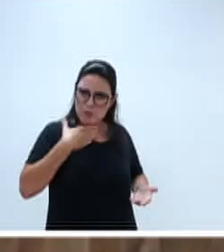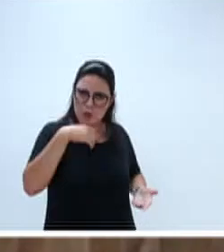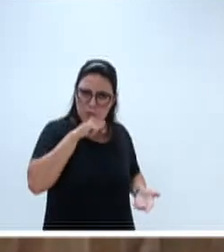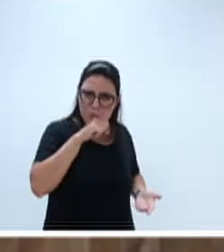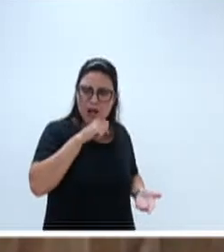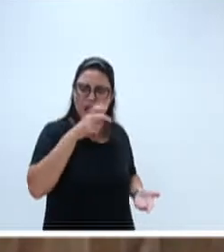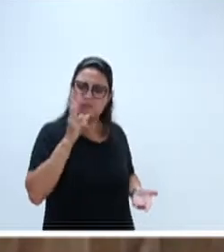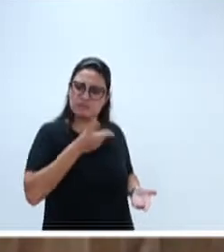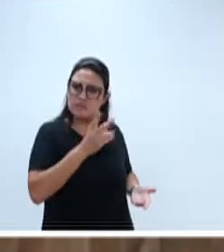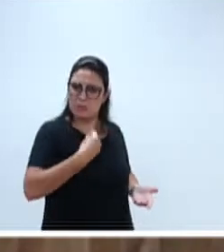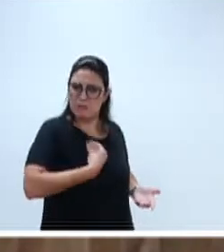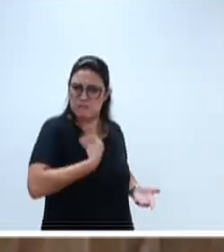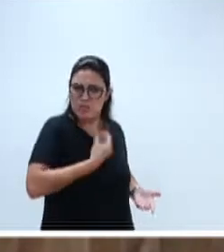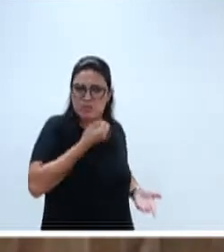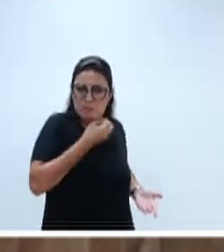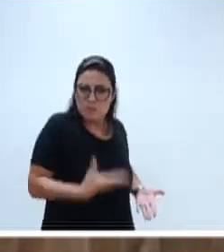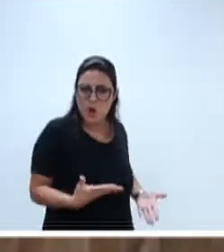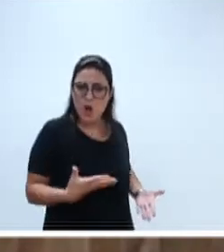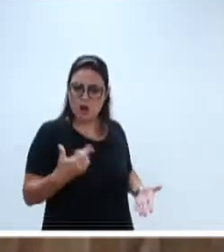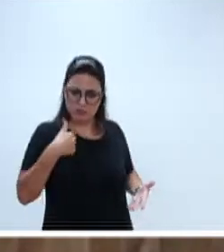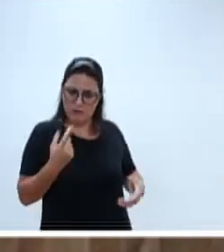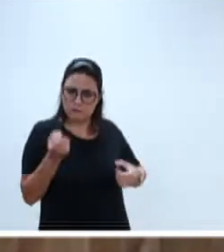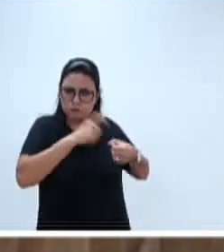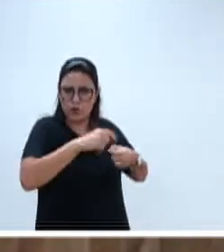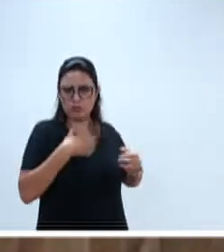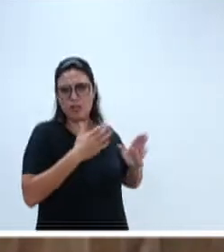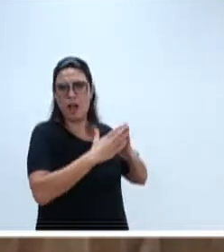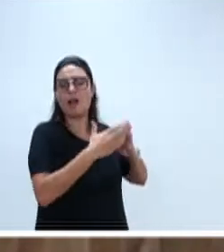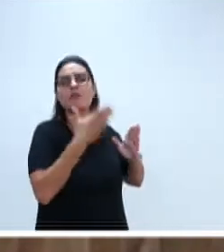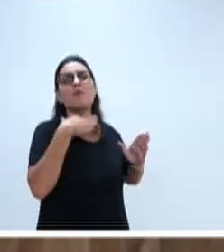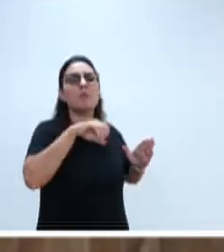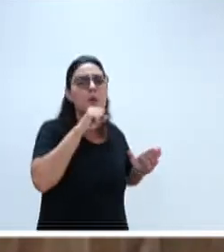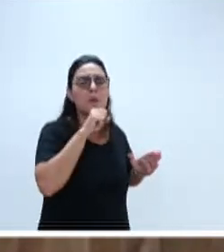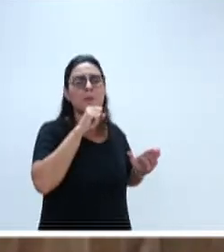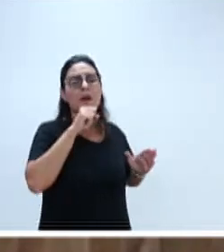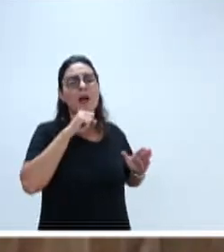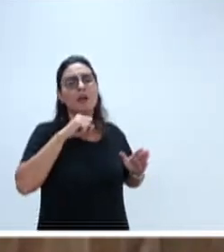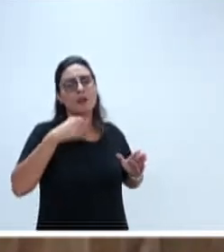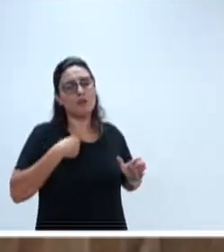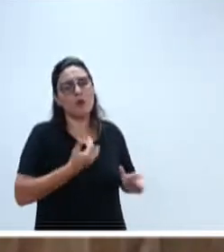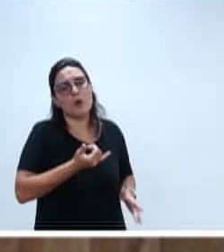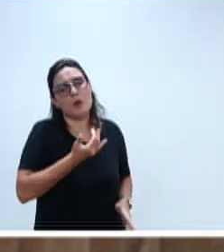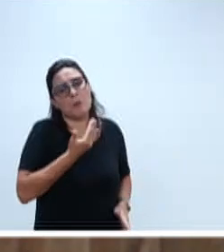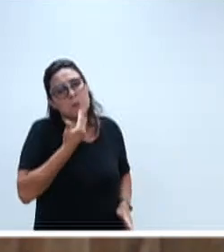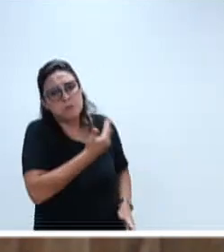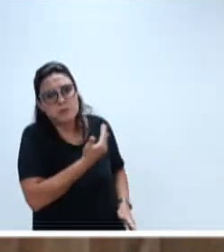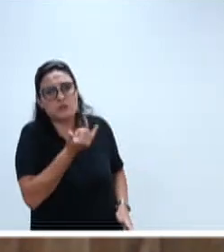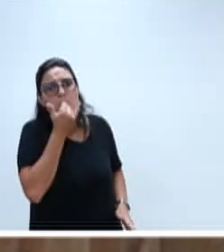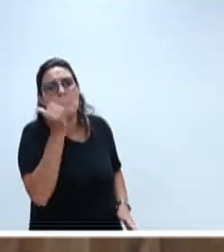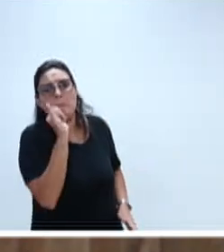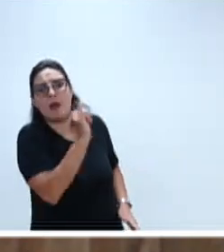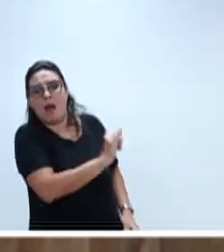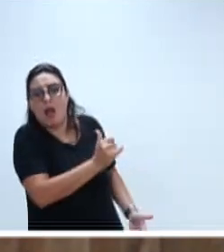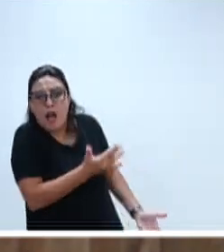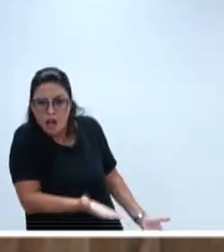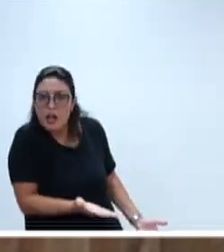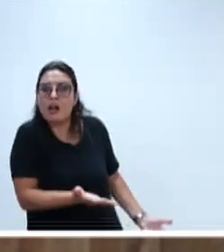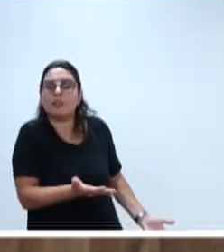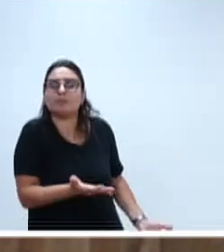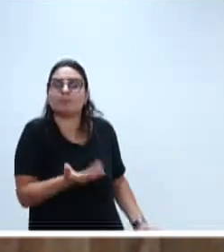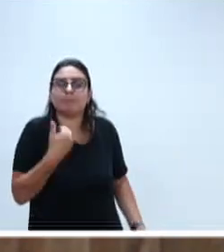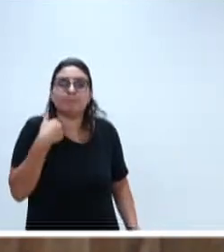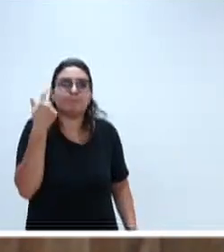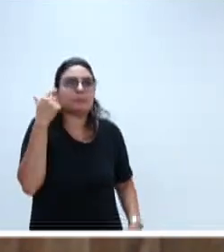então retorna, esperando encontrar um pai magoado, um pai ferido, e